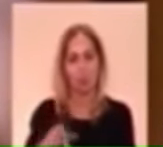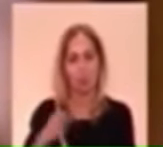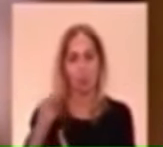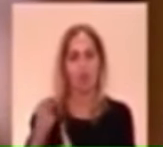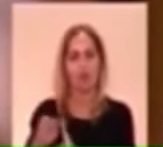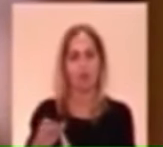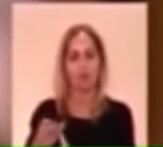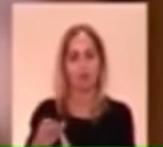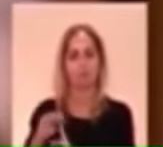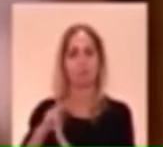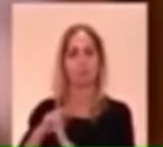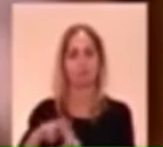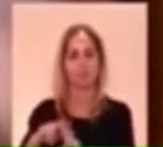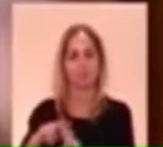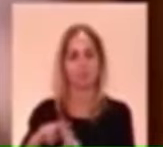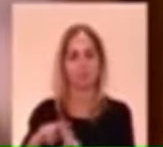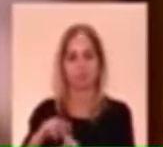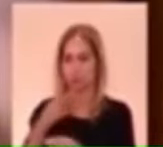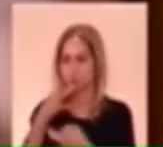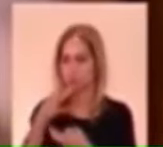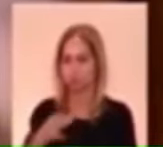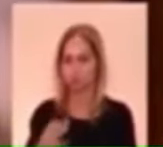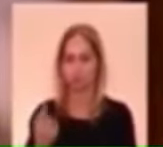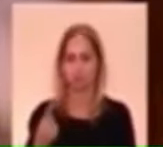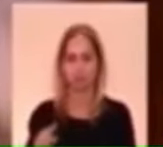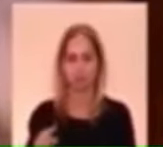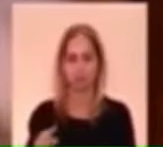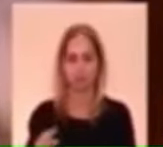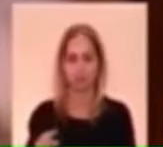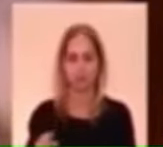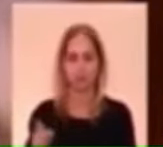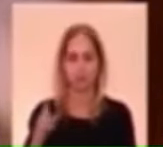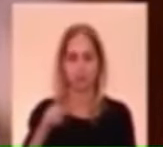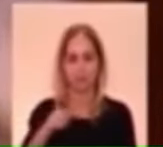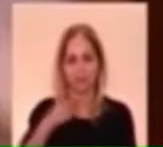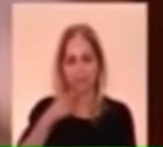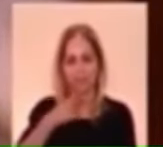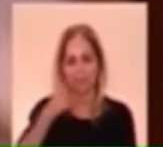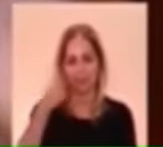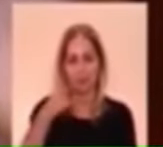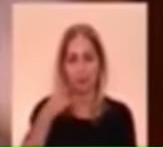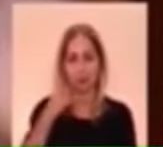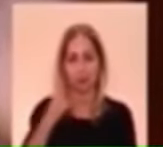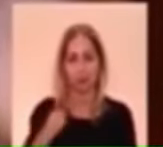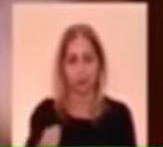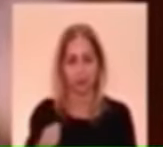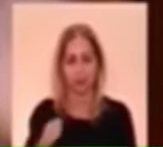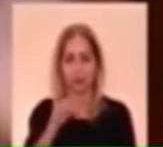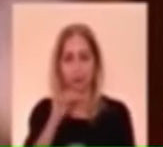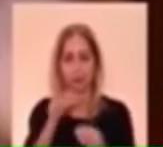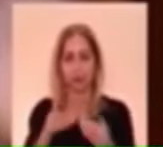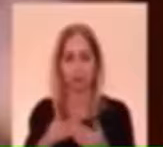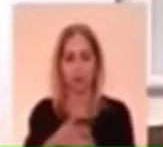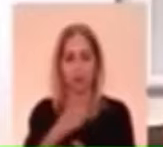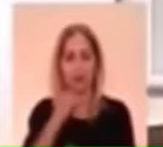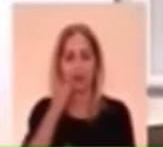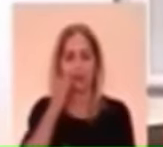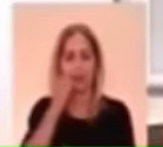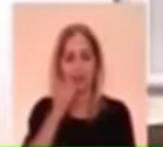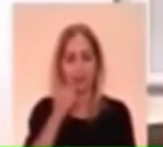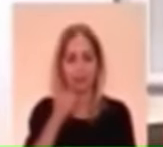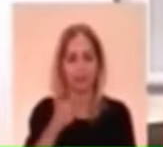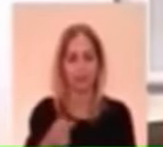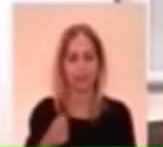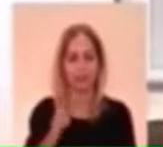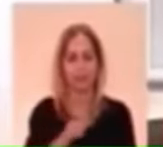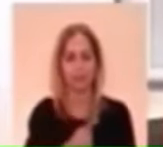decorrer em Monsanto já li vários textos que afirmam perentoriamente que se deste caso não resultar uma série de condenações é o descrédito